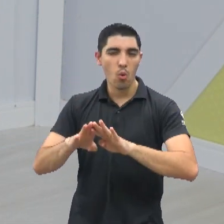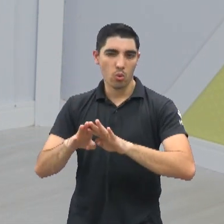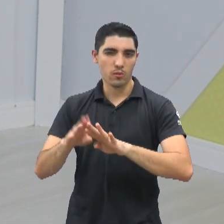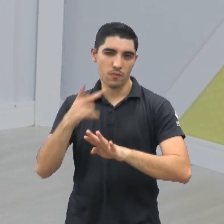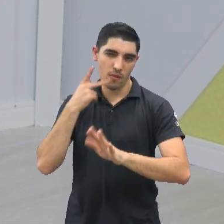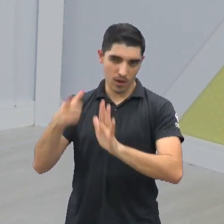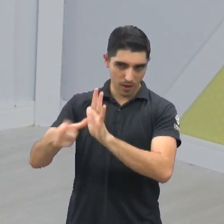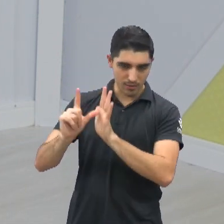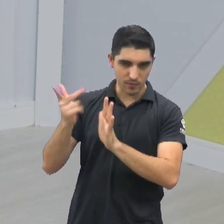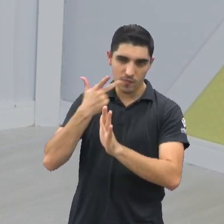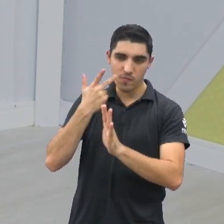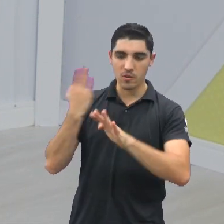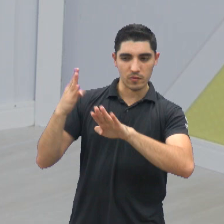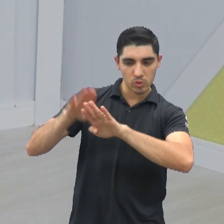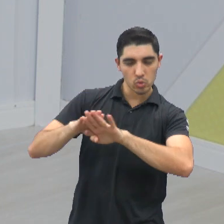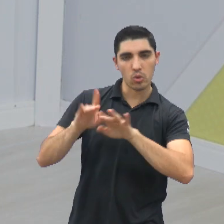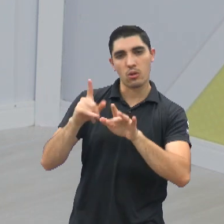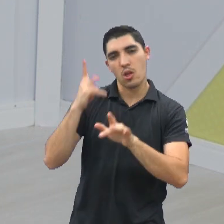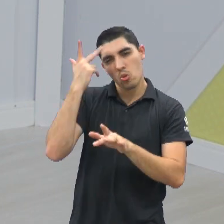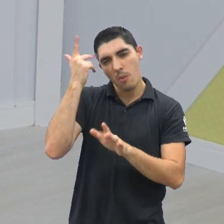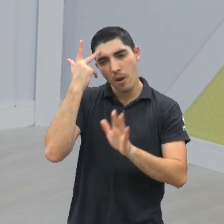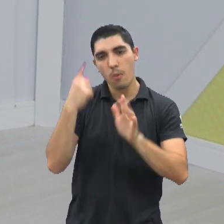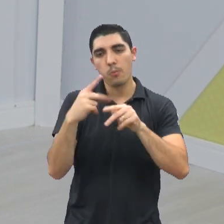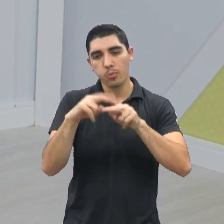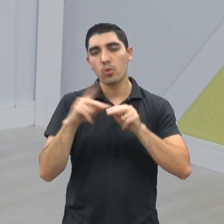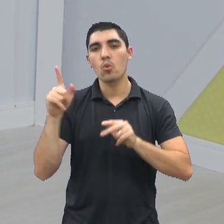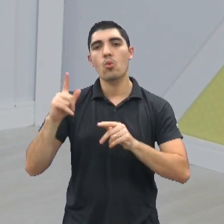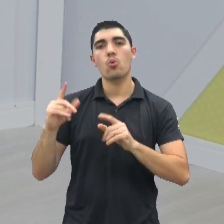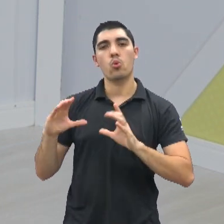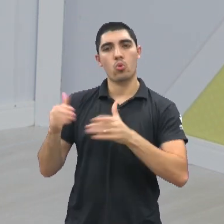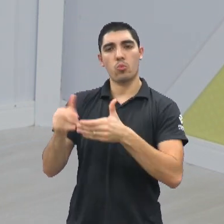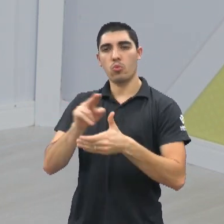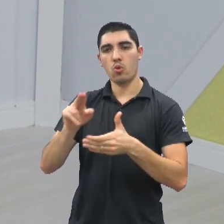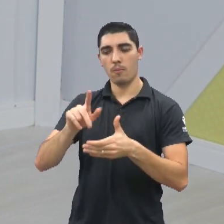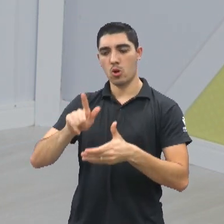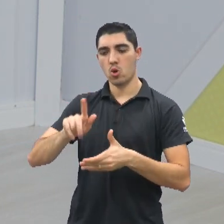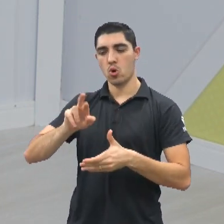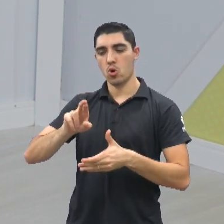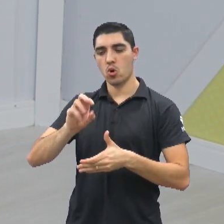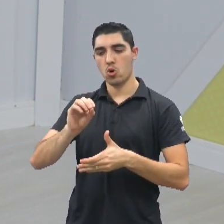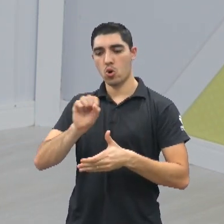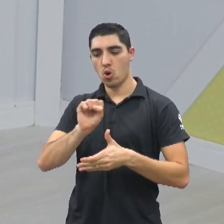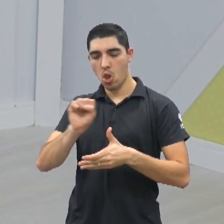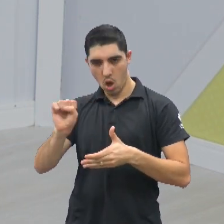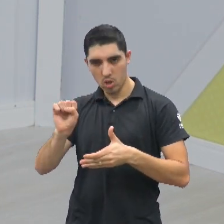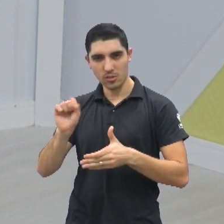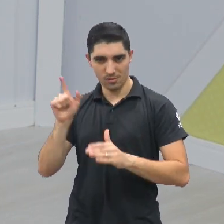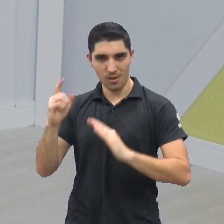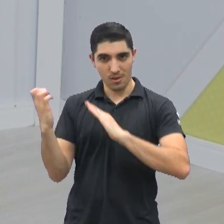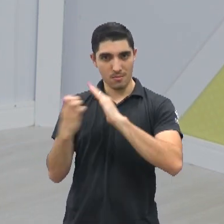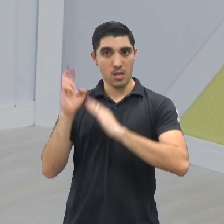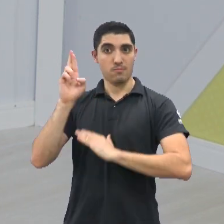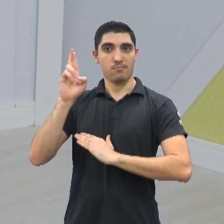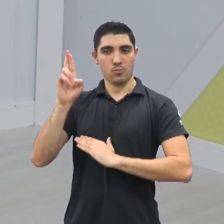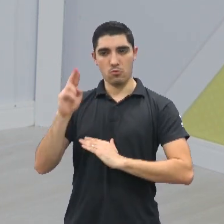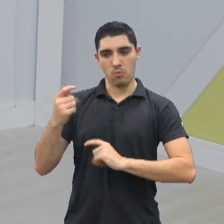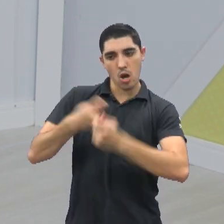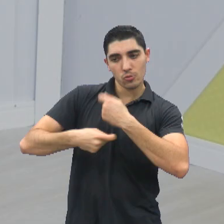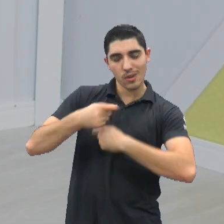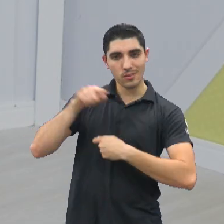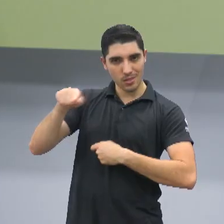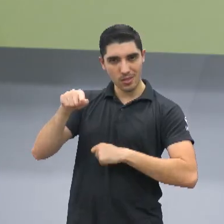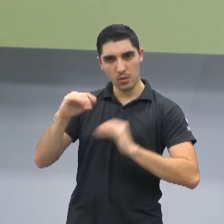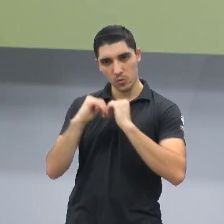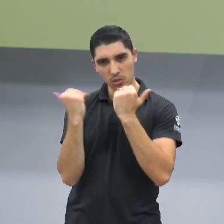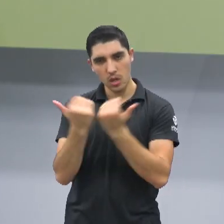disse mas é questão de tempo a o grupo Gross né que comanda o Martins Pereira vai regularizar isso como o próprio Paulo já disse só questão de tempo